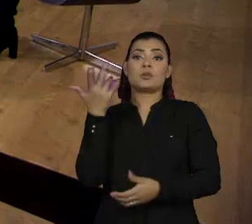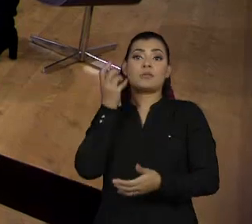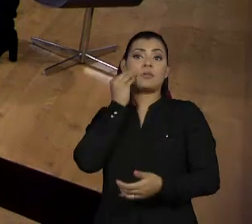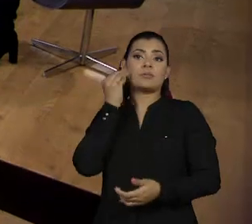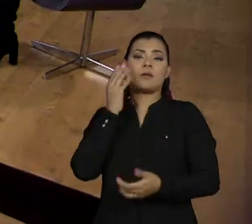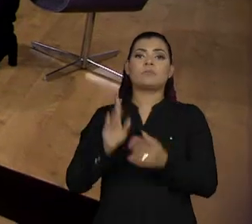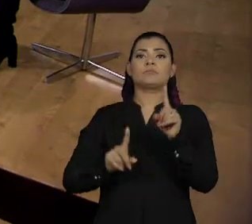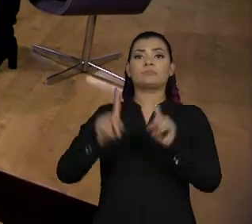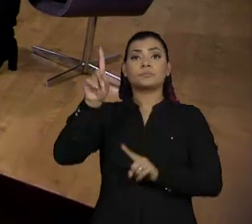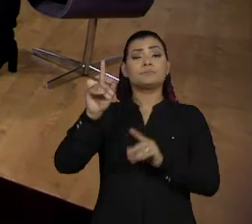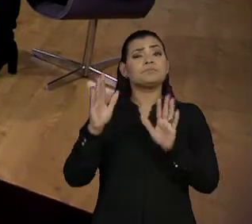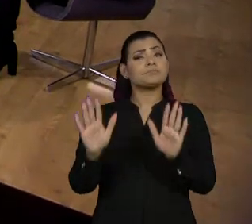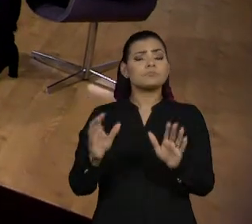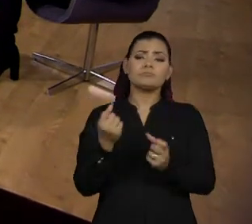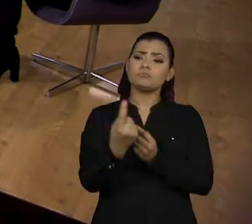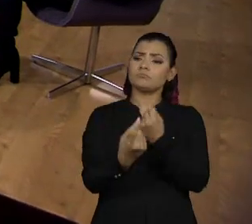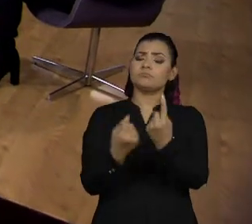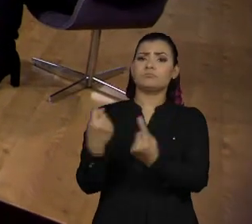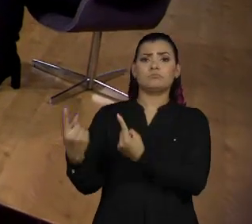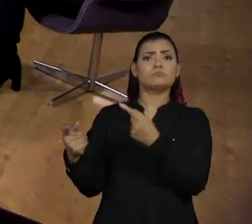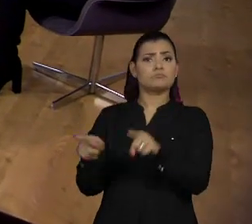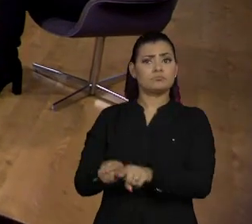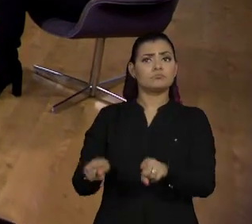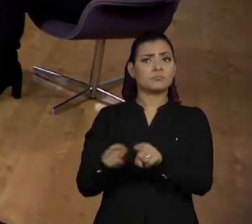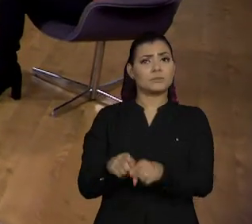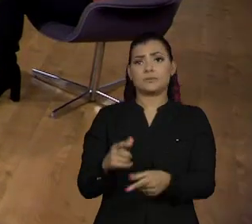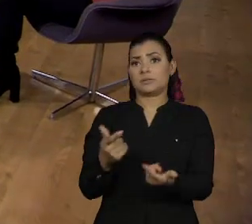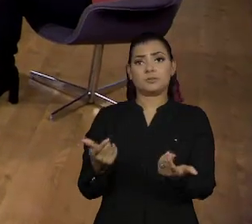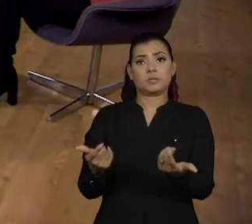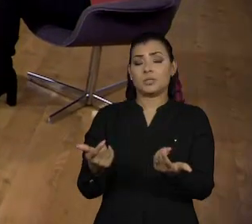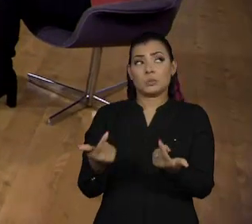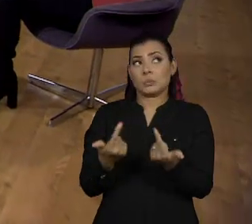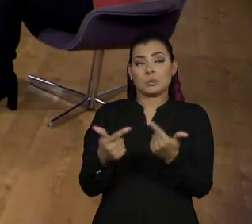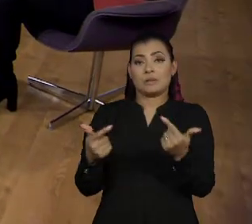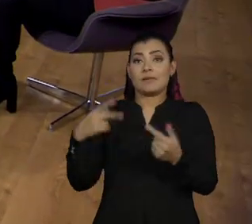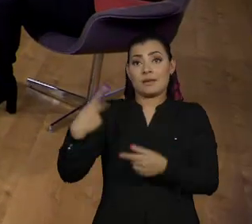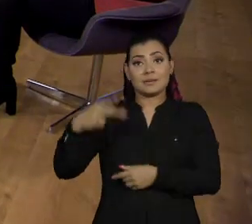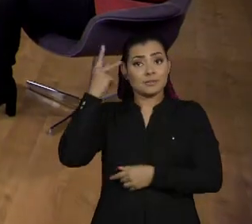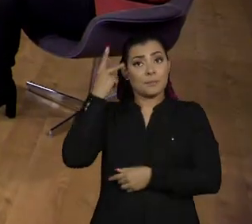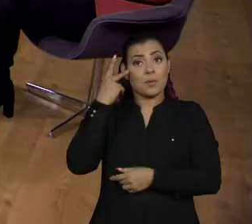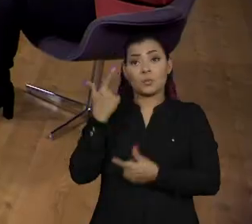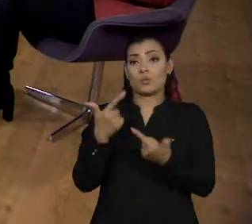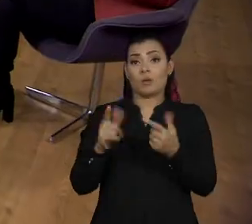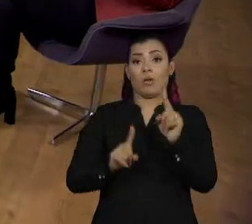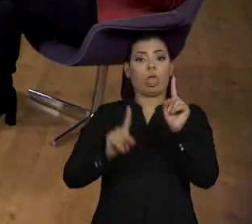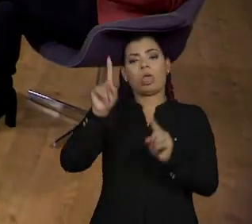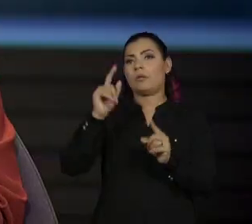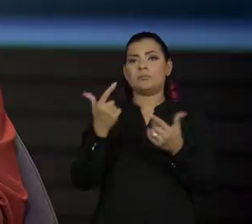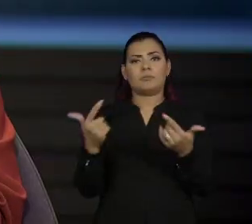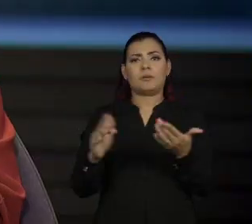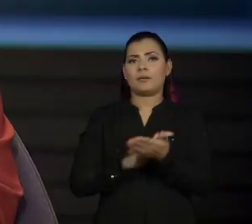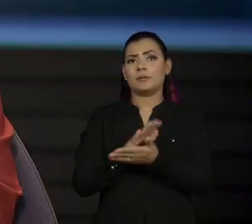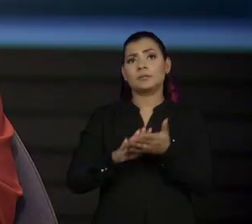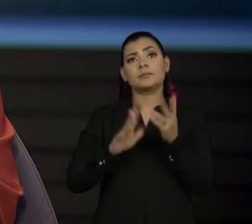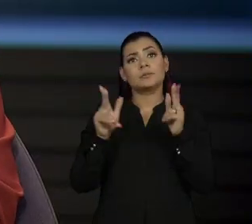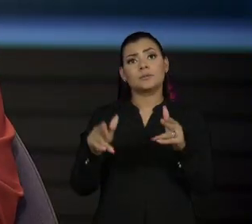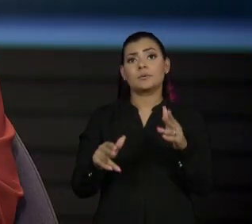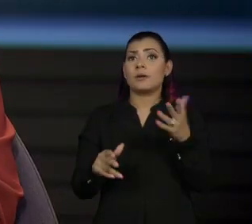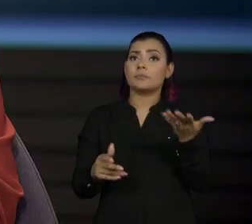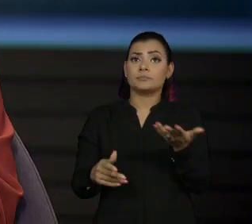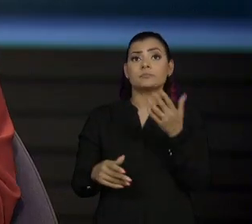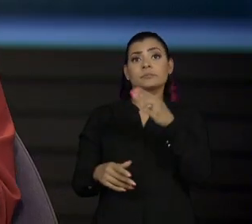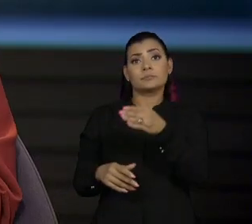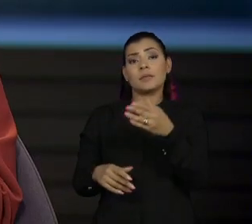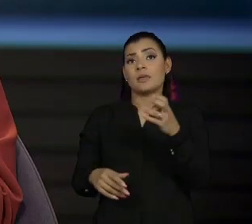nomes, muitos deles, ou que não tem apelo, como aqui em São Paulo, ou desgastados, como a